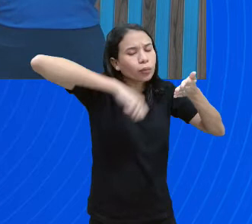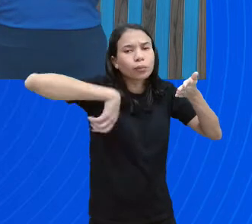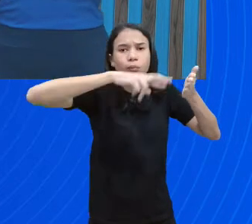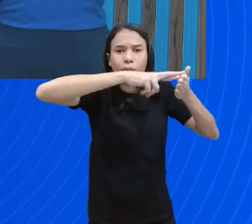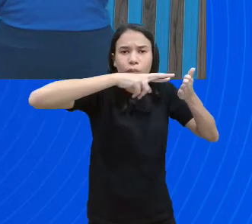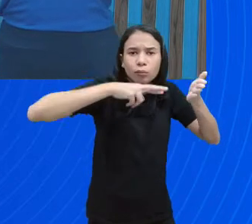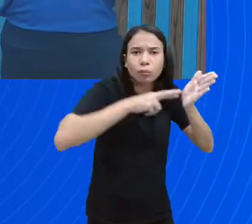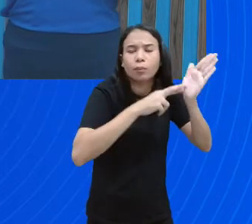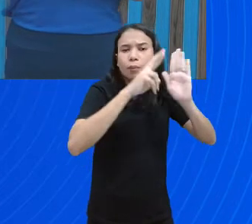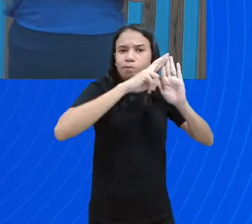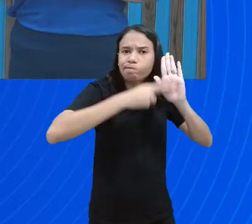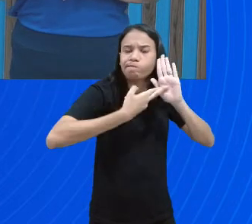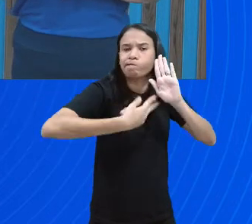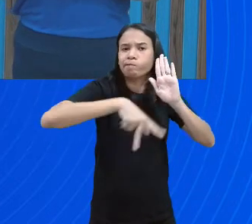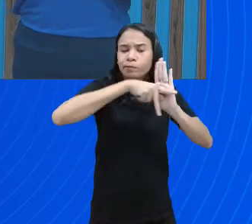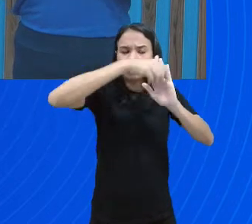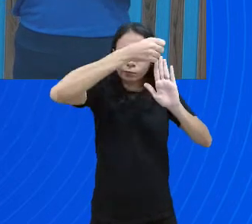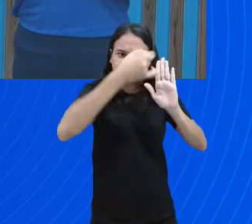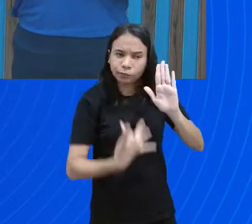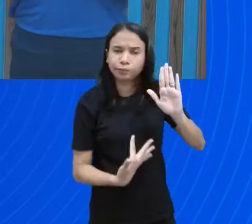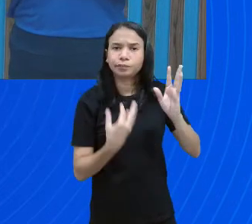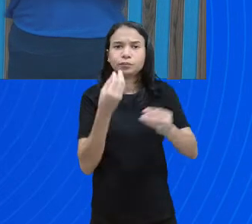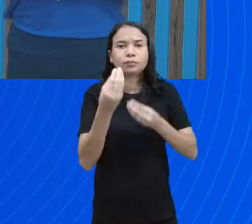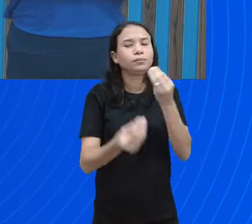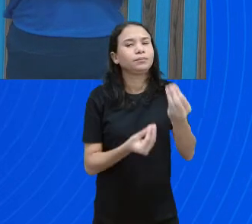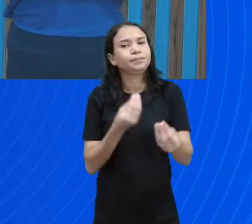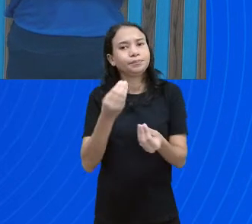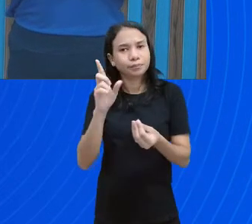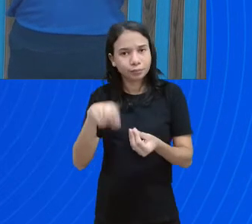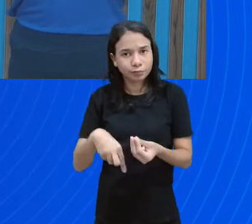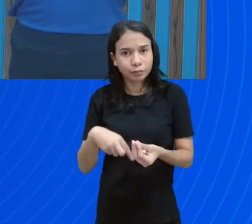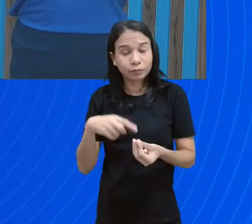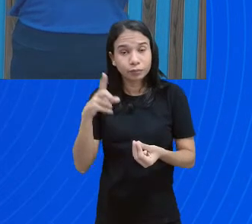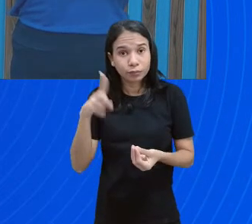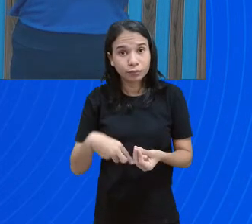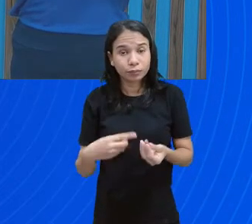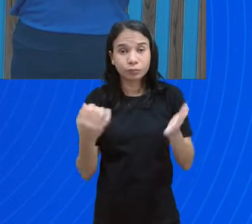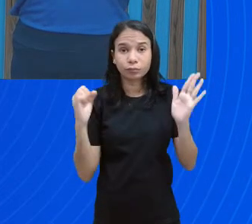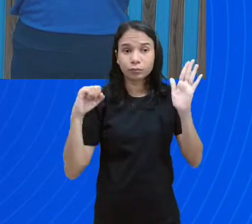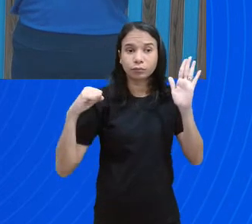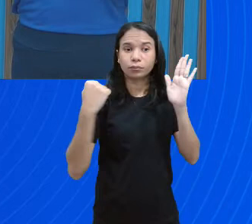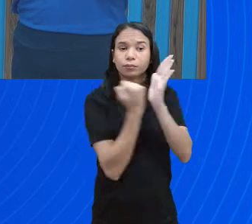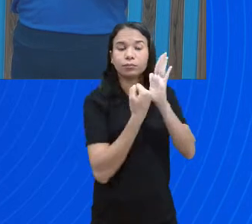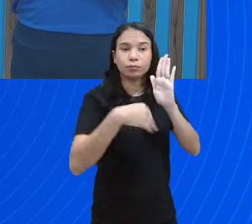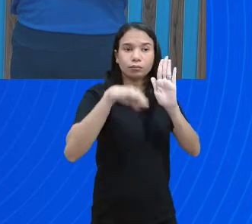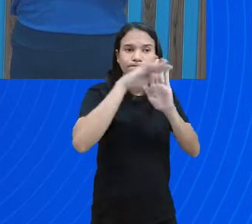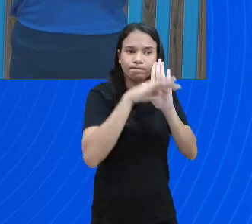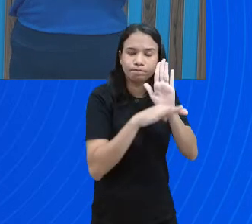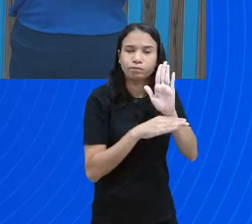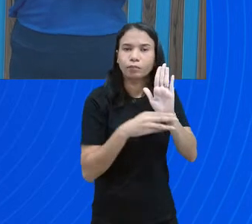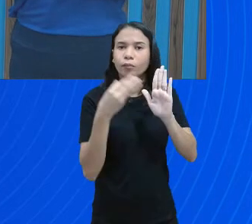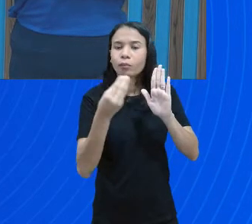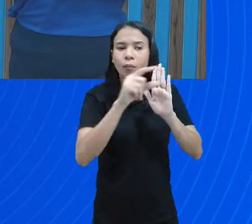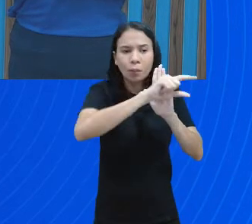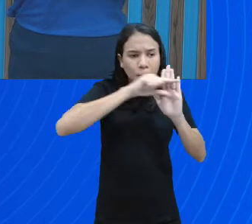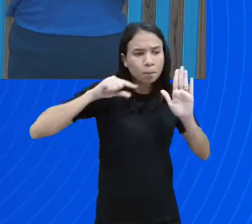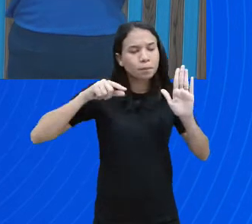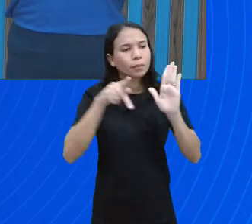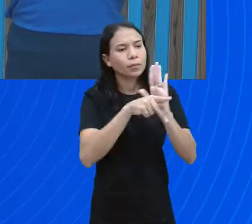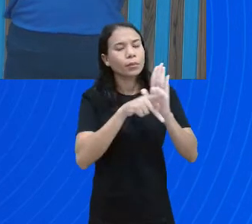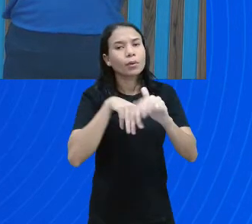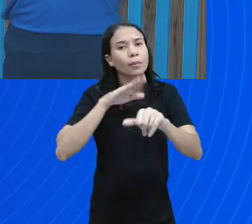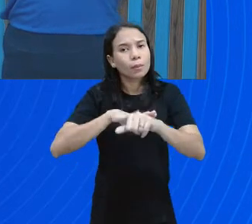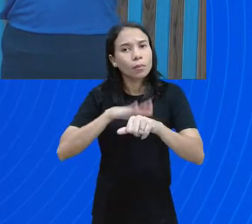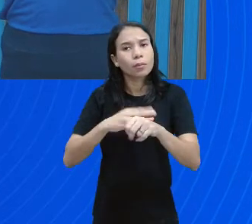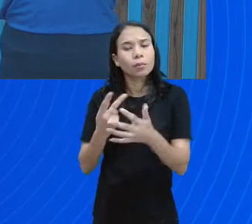regras, com normas que definem aquele movimento. Tem um marco, tem um momento onde aquilo ocorre,